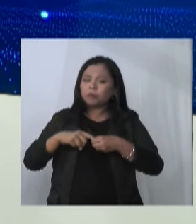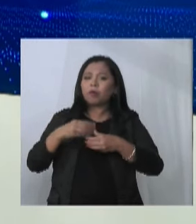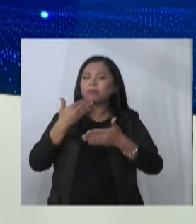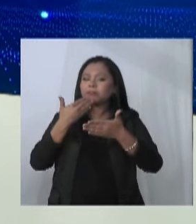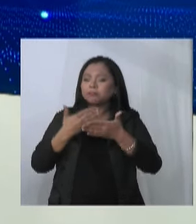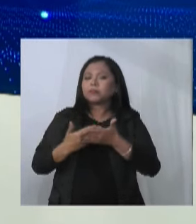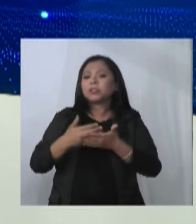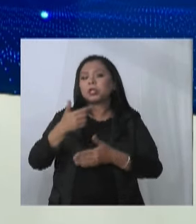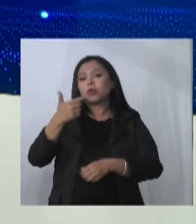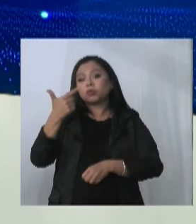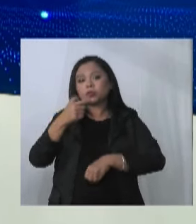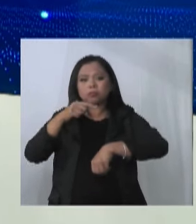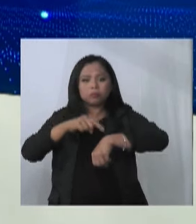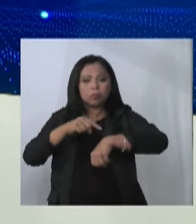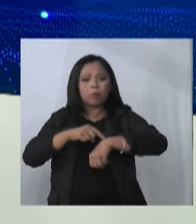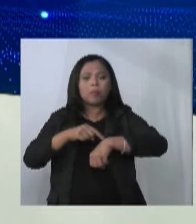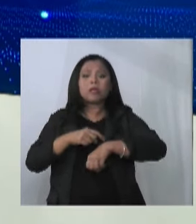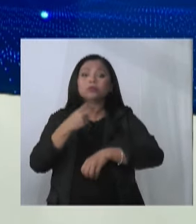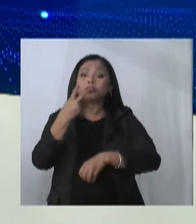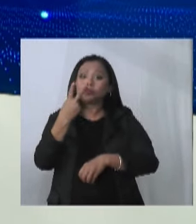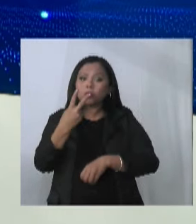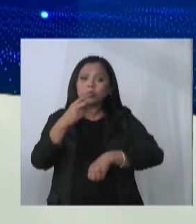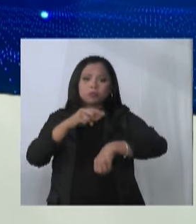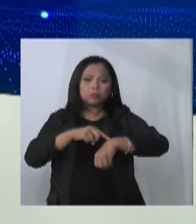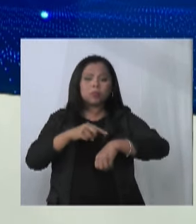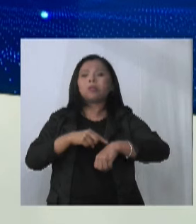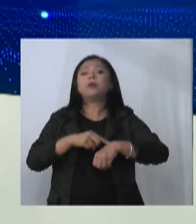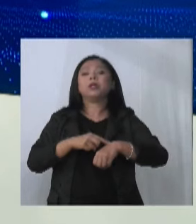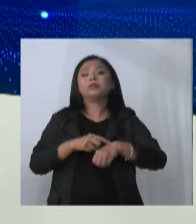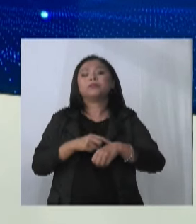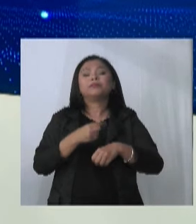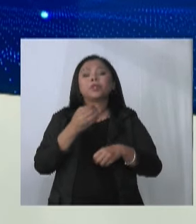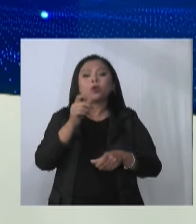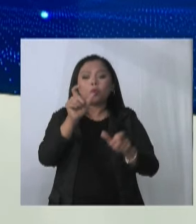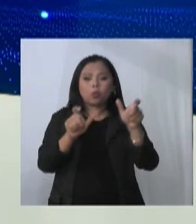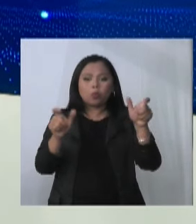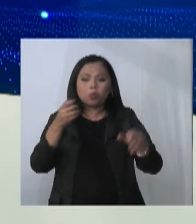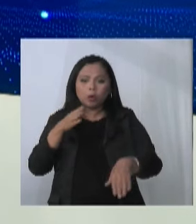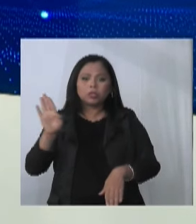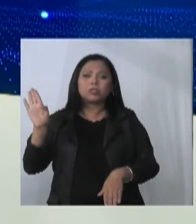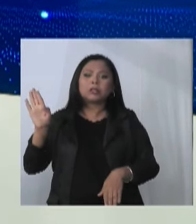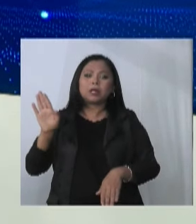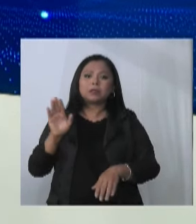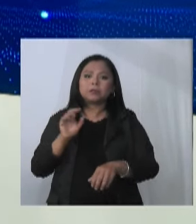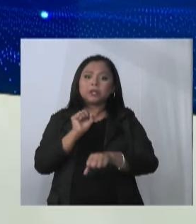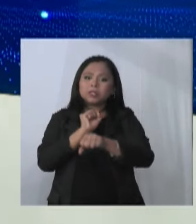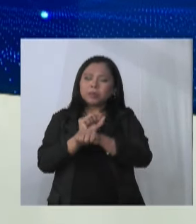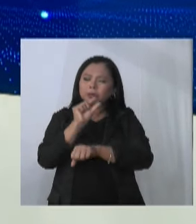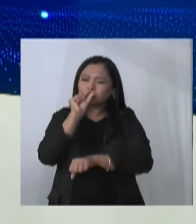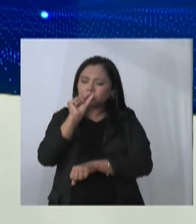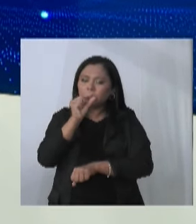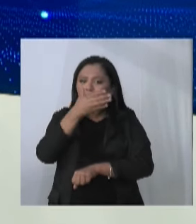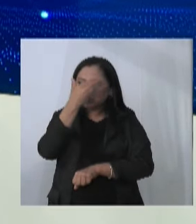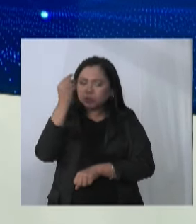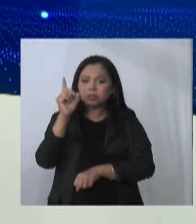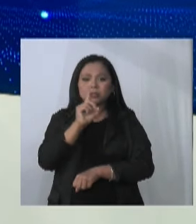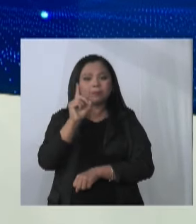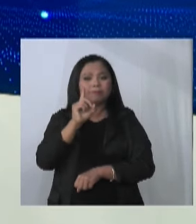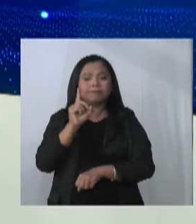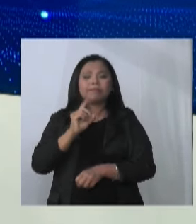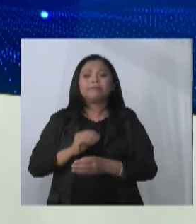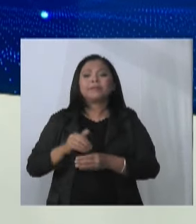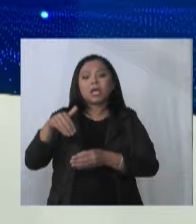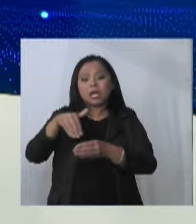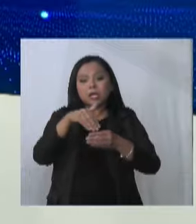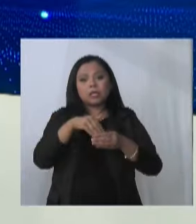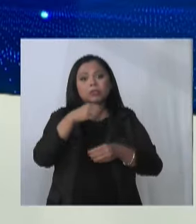no segundo bloco duas rodadas de interação entre os candidatos. Fiquem conosco e não esqueça, eleições